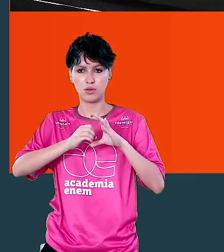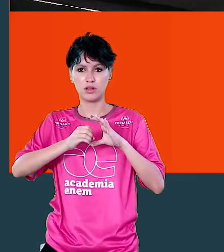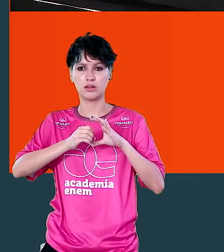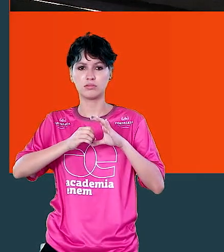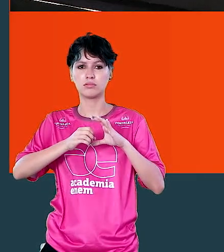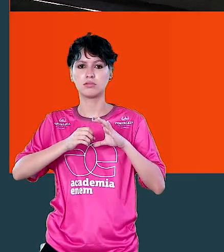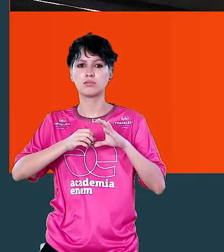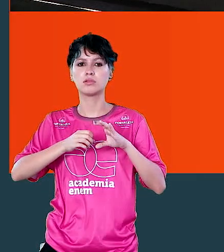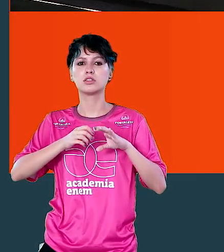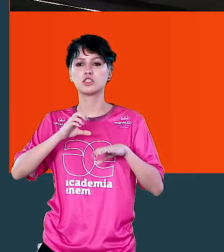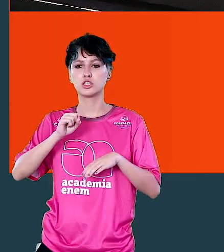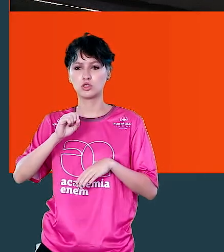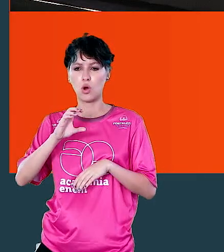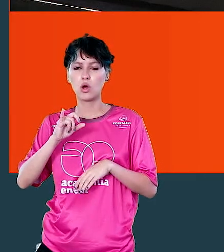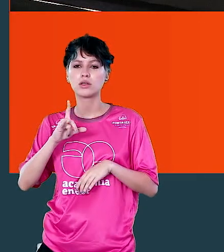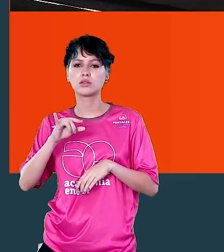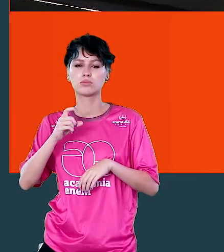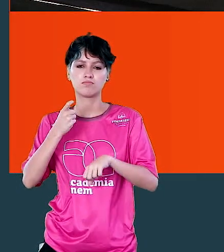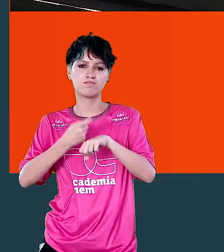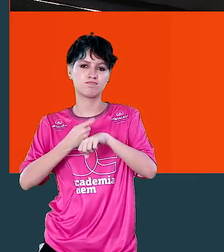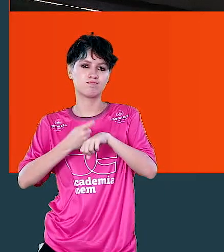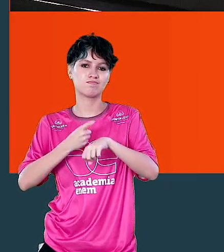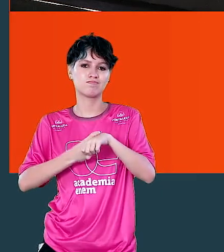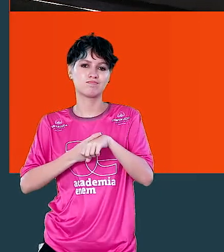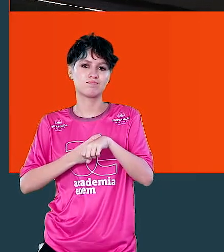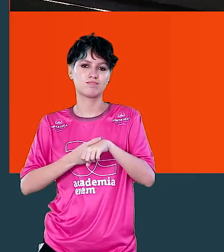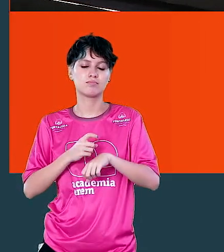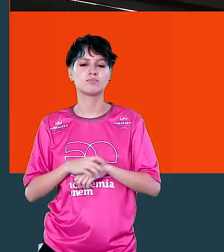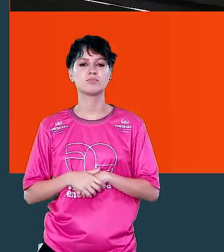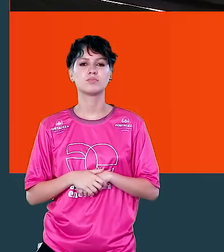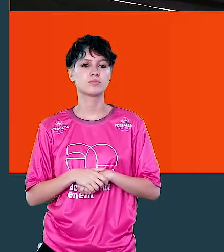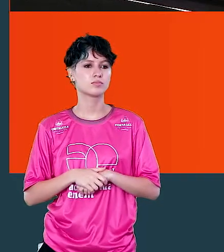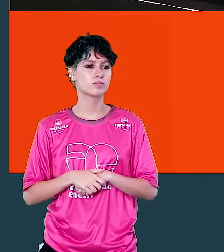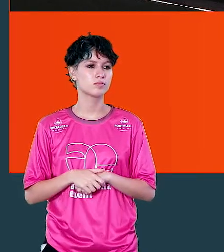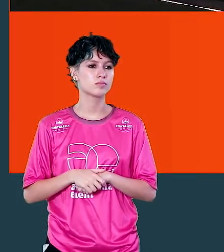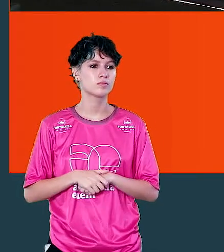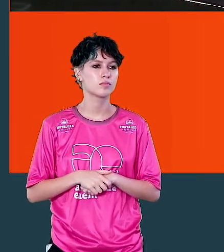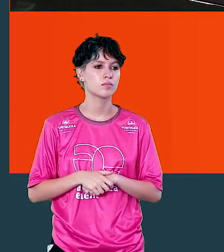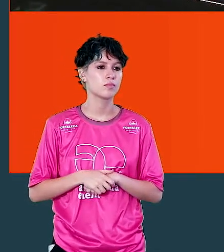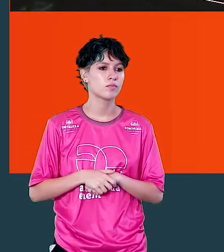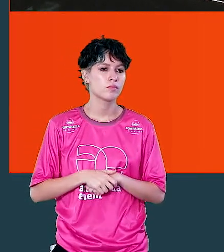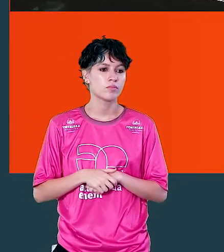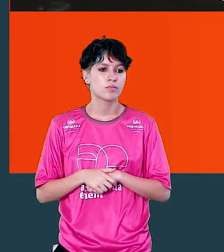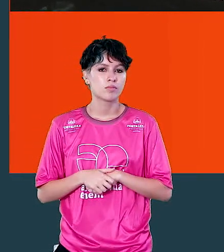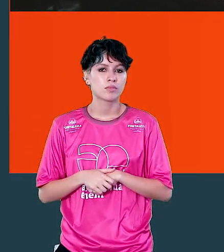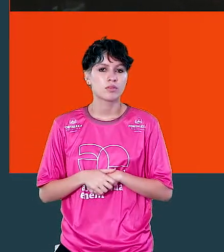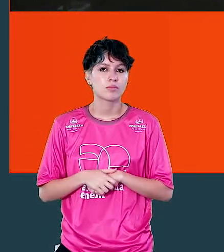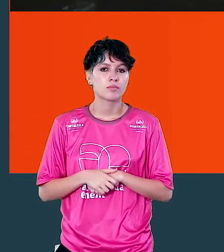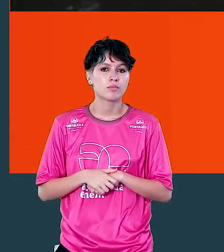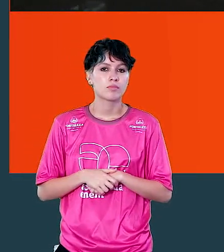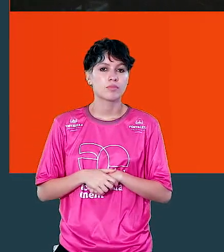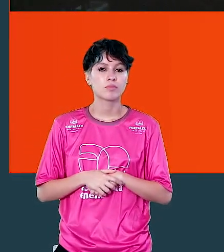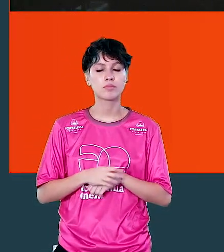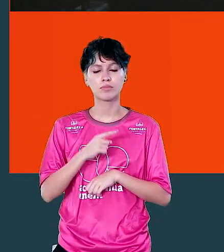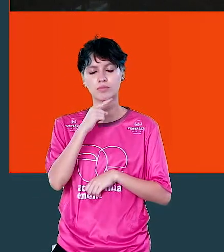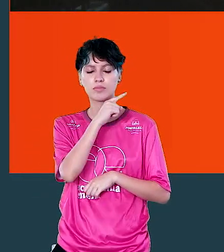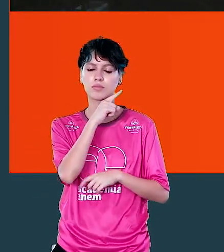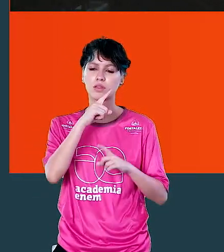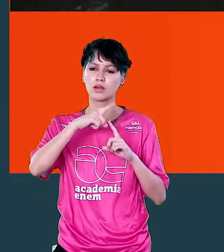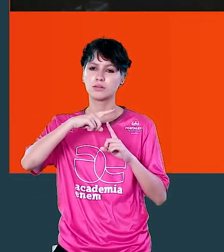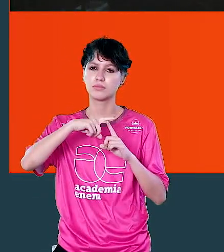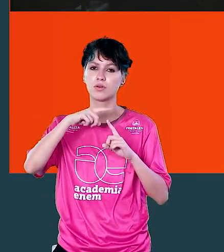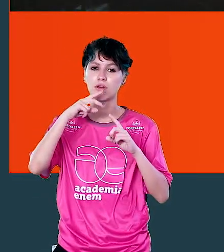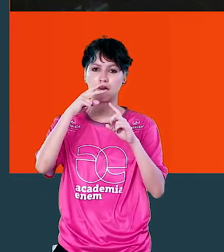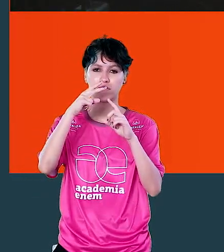não consigo passar, né? Olha esse estado aqui, vapor. Se eu aproximo um pouco mais